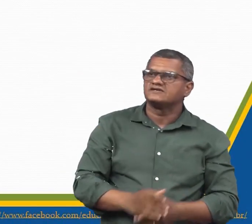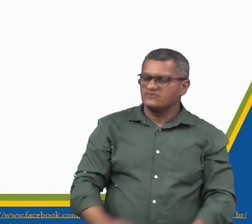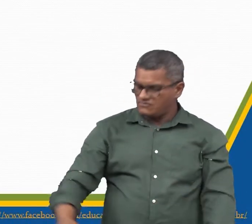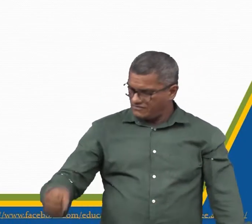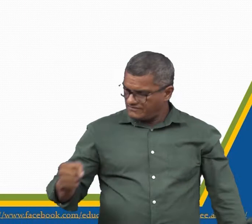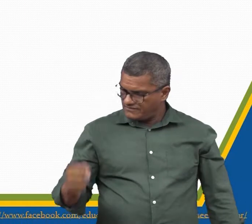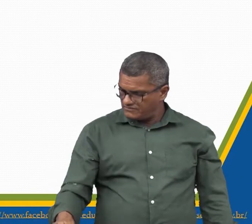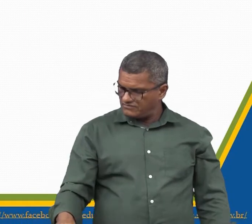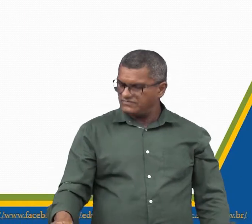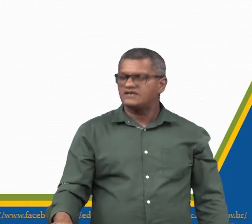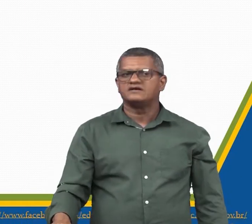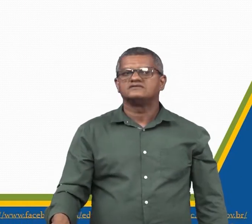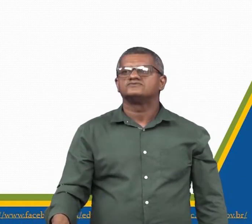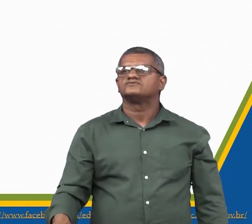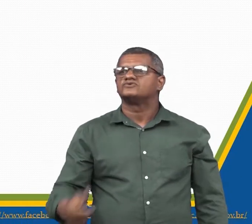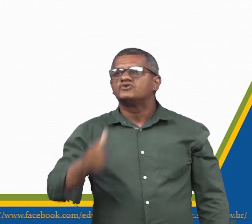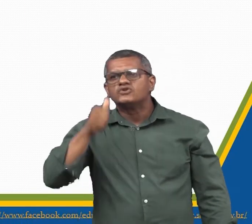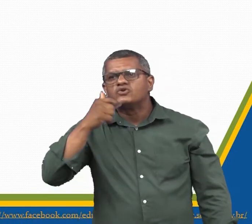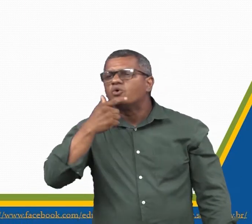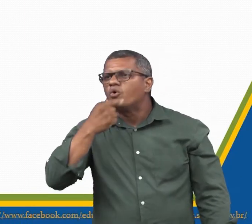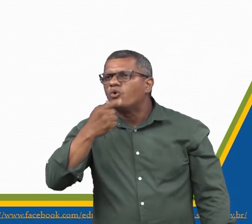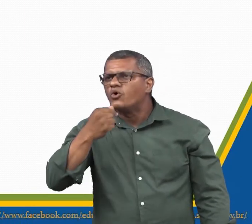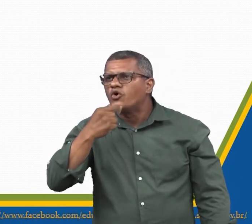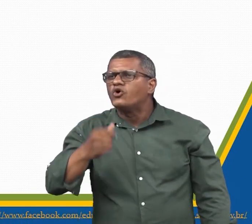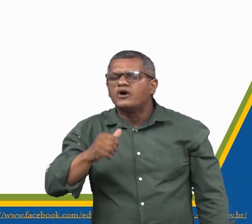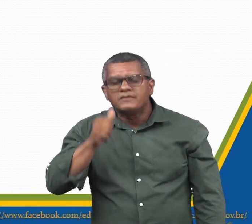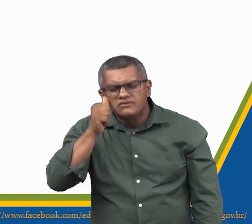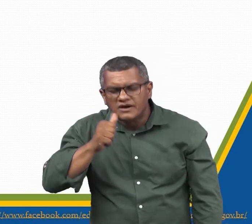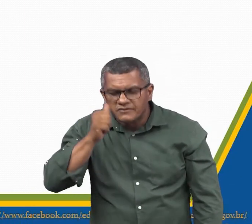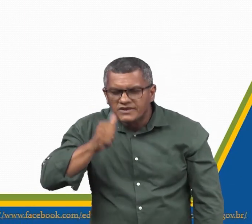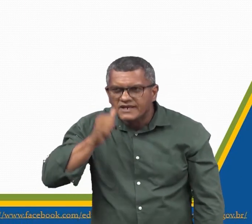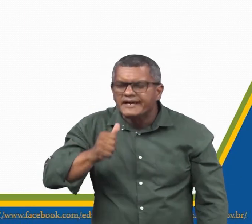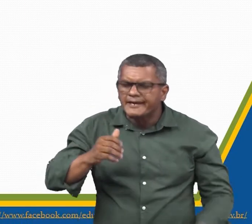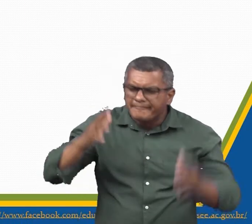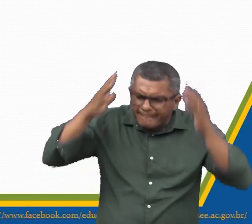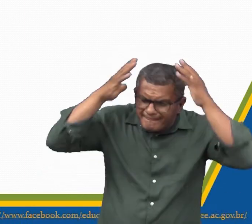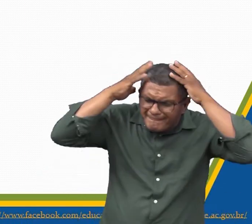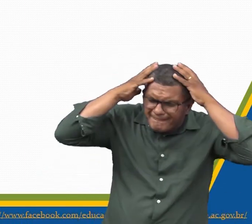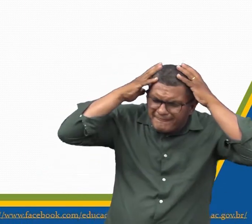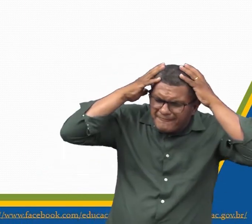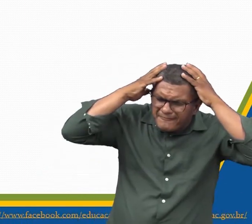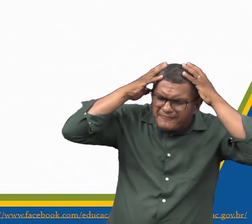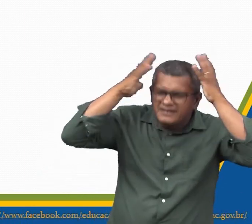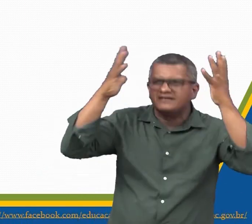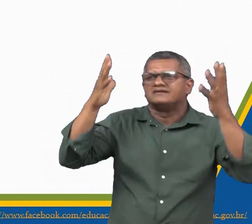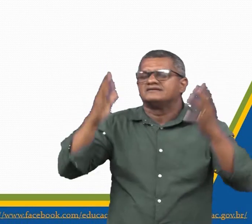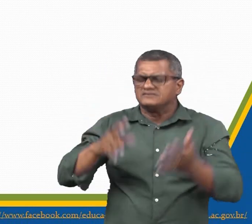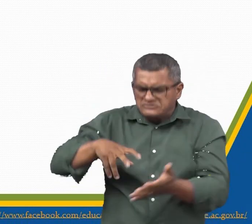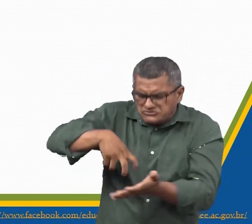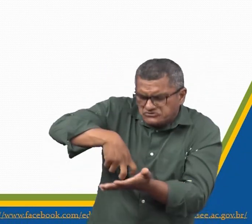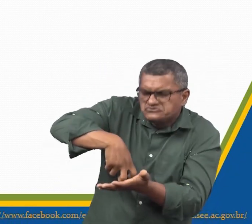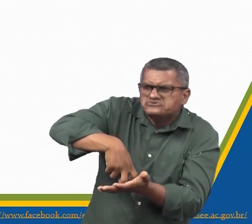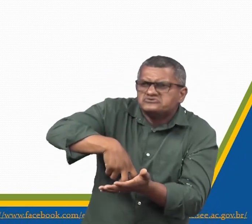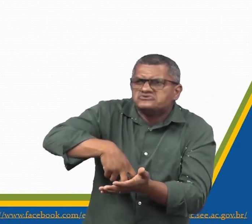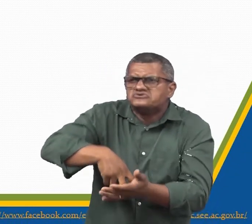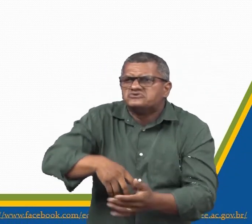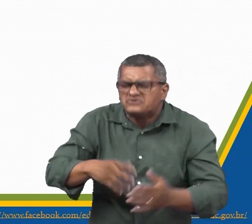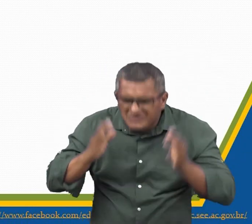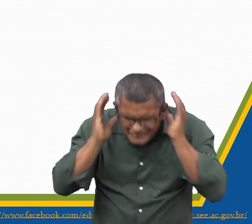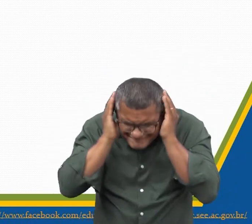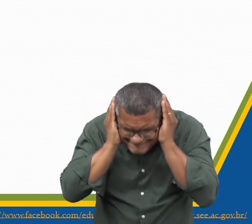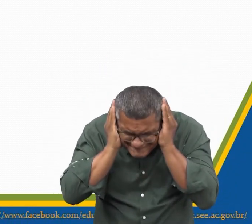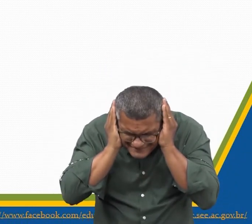um braço masculino e uma mulher. Vamos supor, hipotetizada, de joelhos, com as mãos